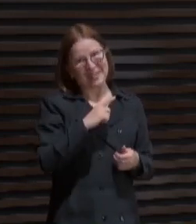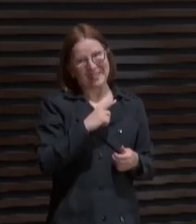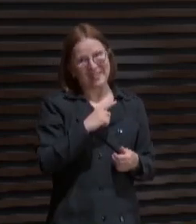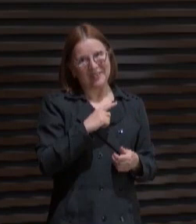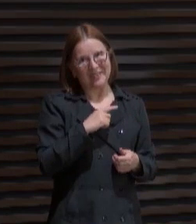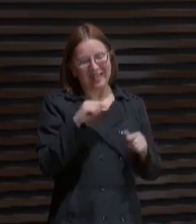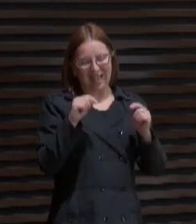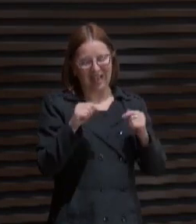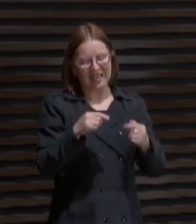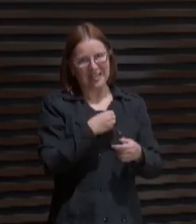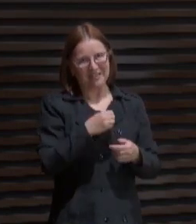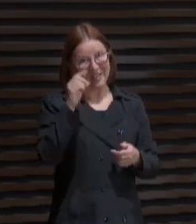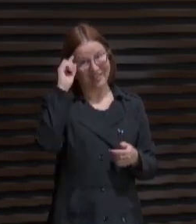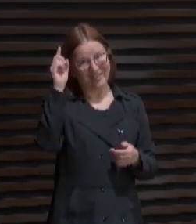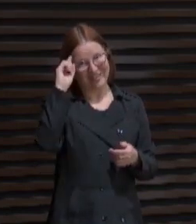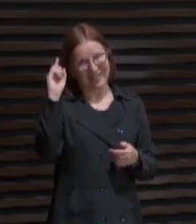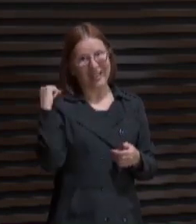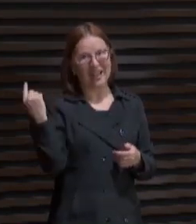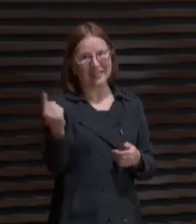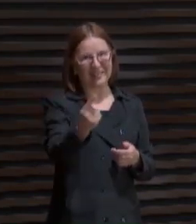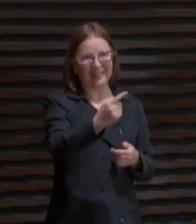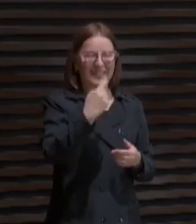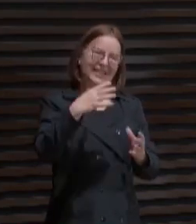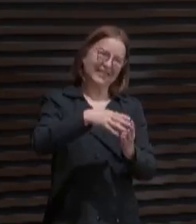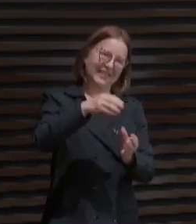luta diária com a nossa alma.